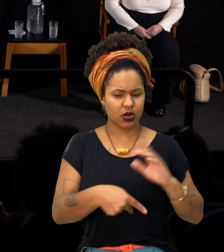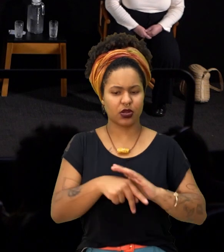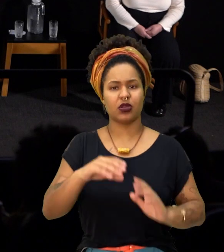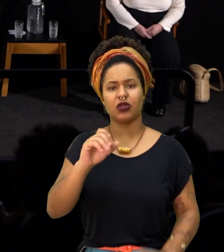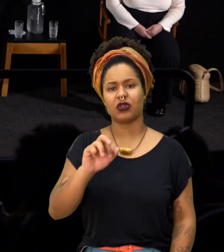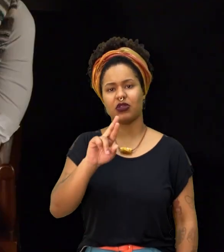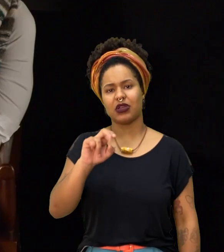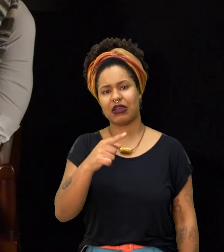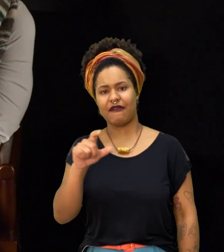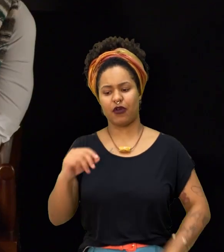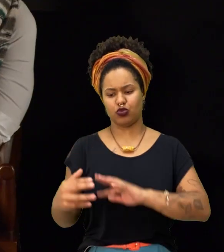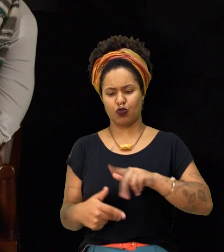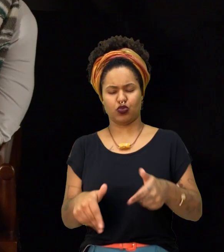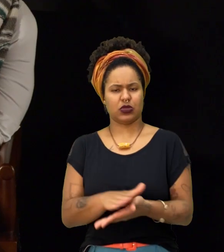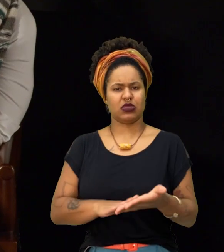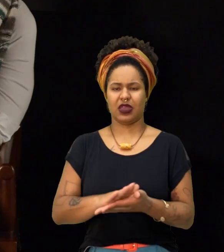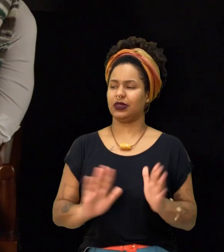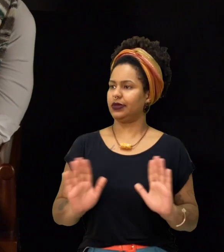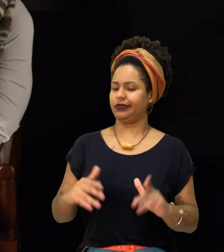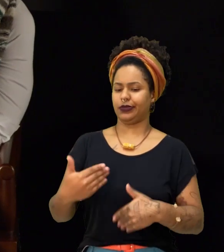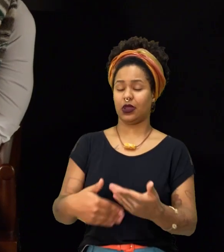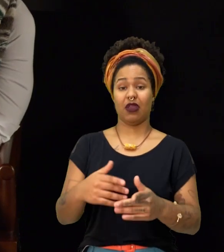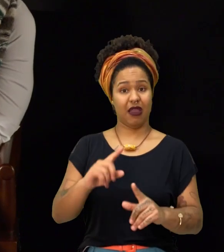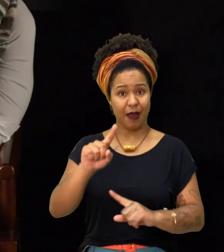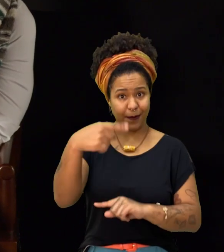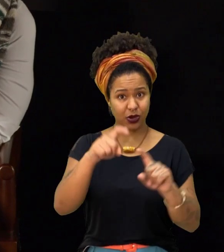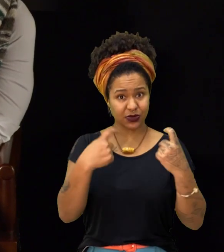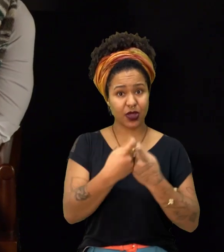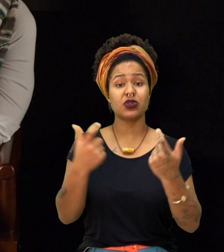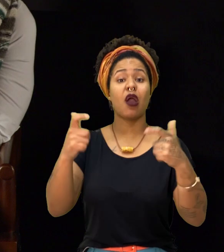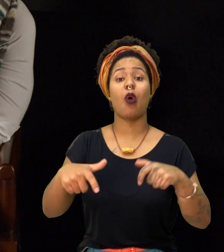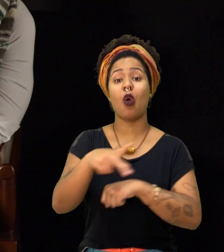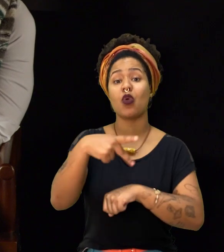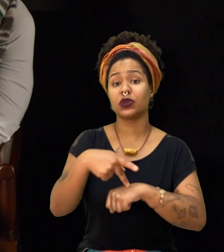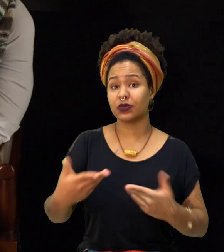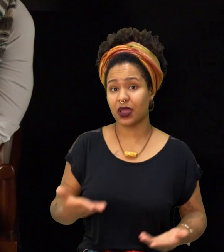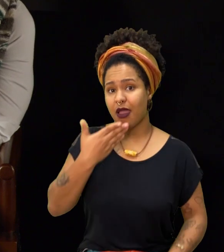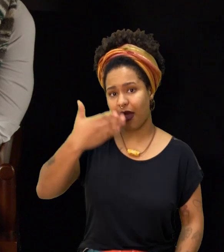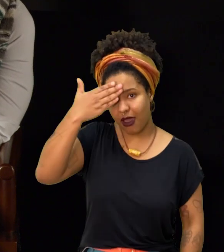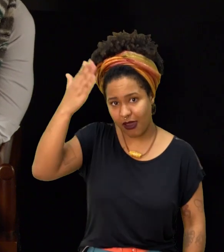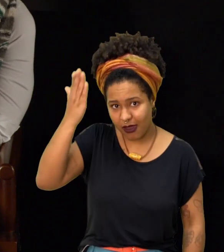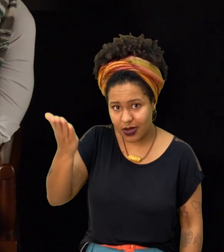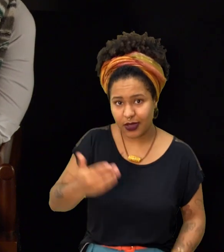no mundo. Não, se tolerou. E a próxima reunião vai ser simplesmente na Arábia